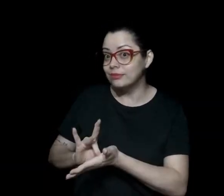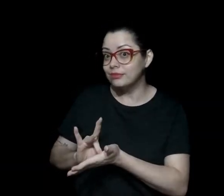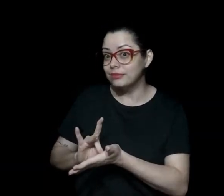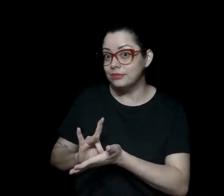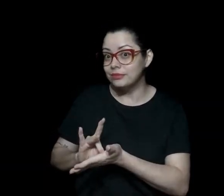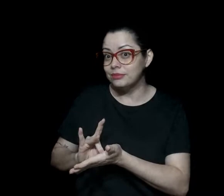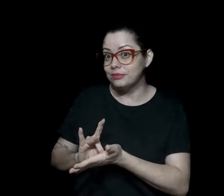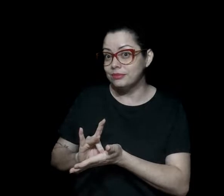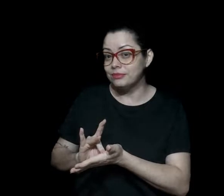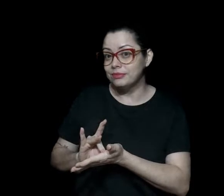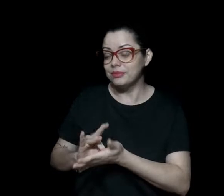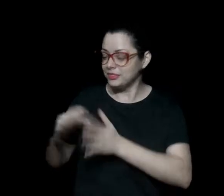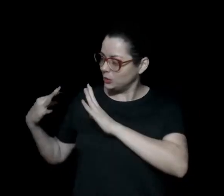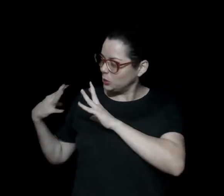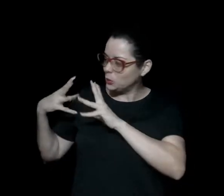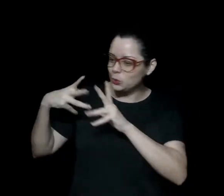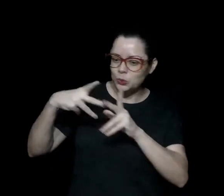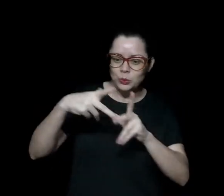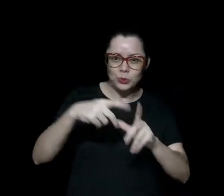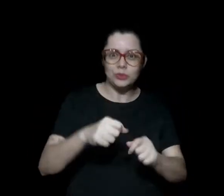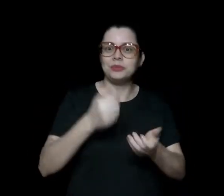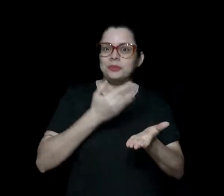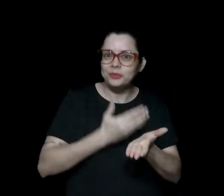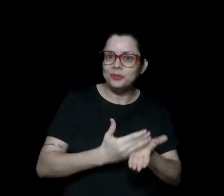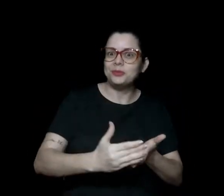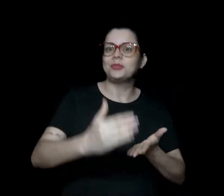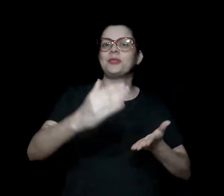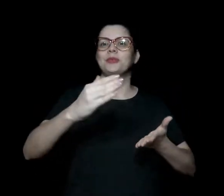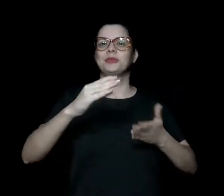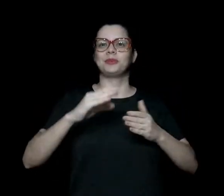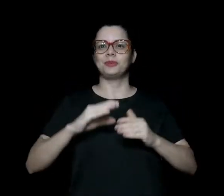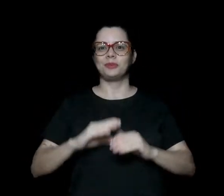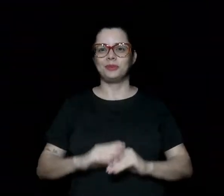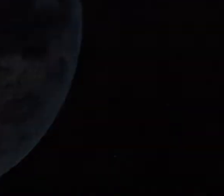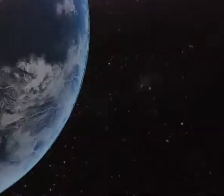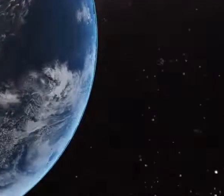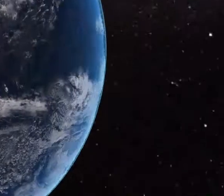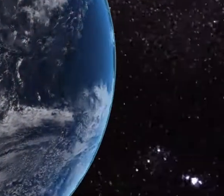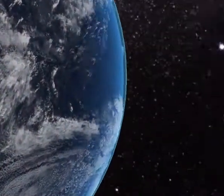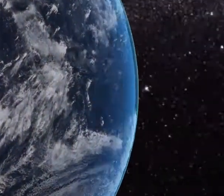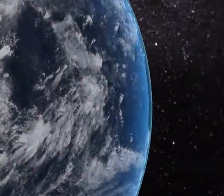E a verdade é que tudo isso é só o começo.